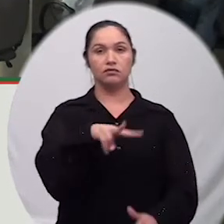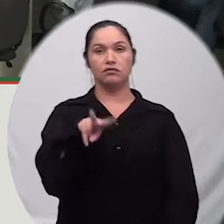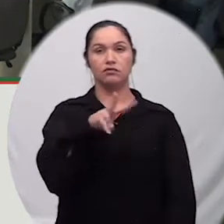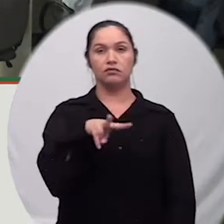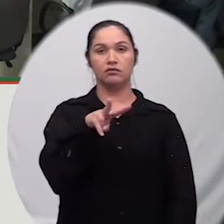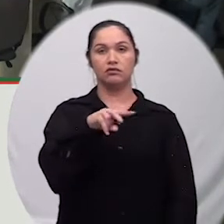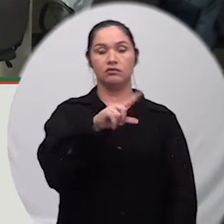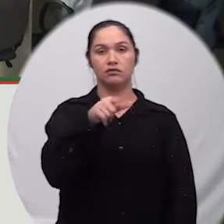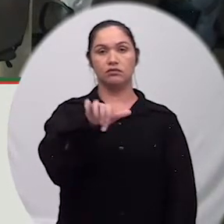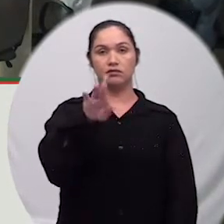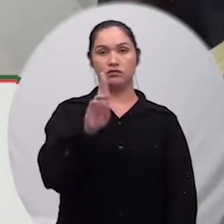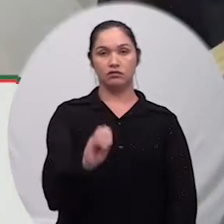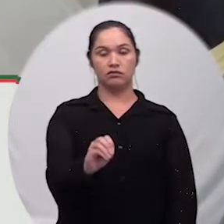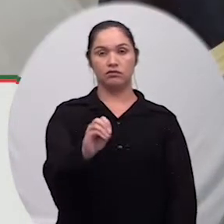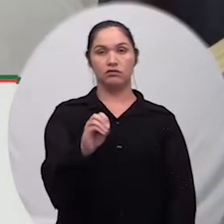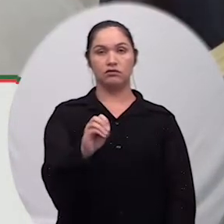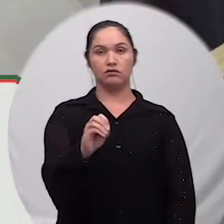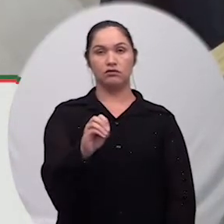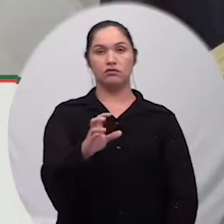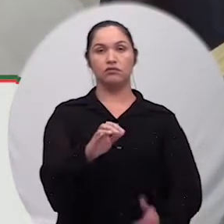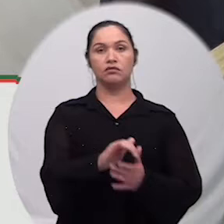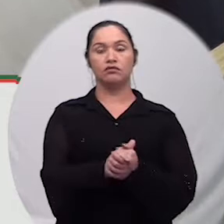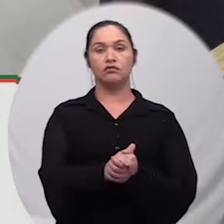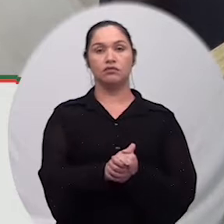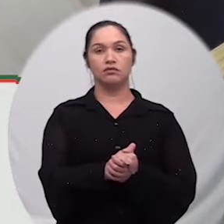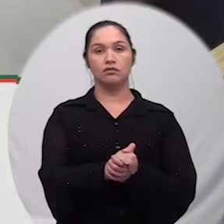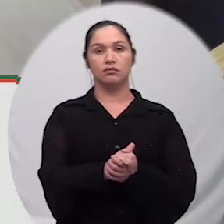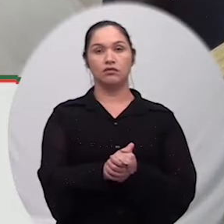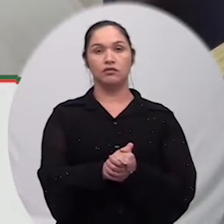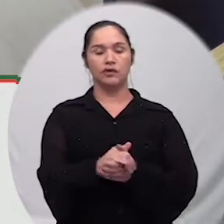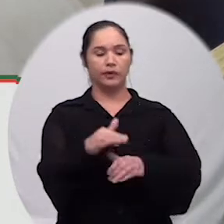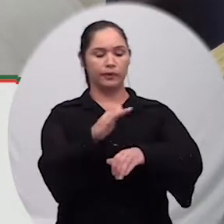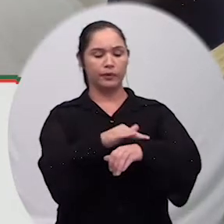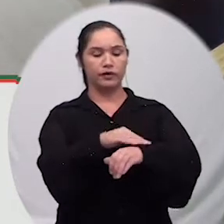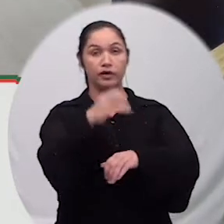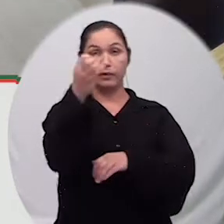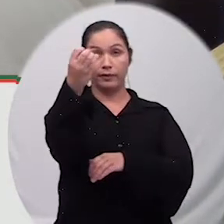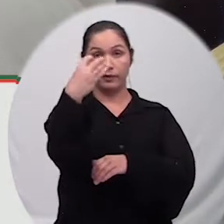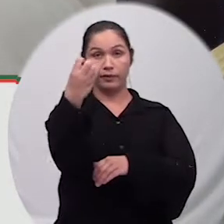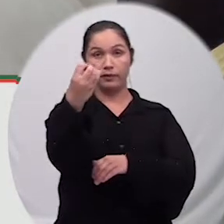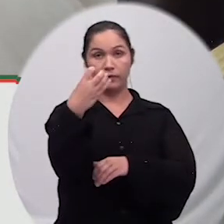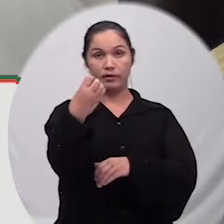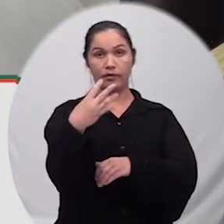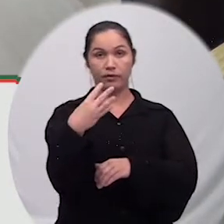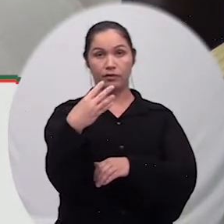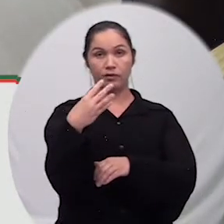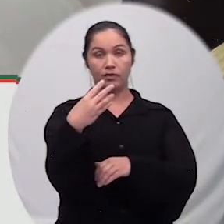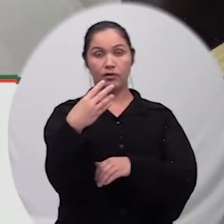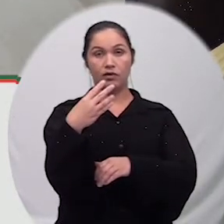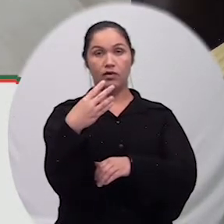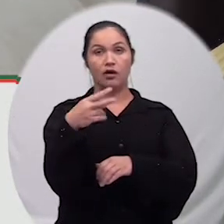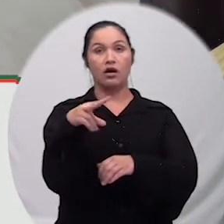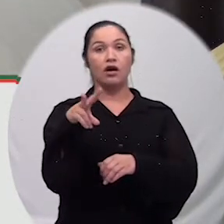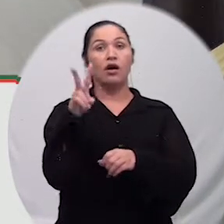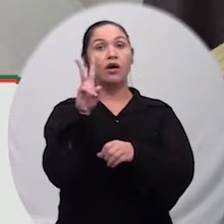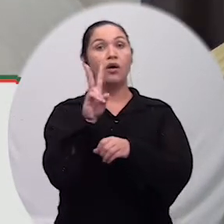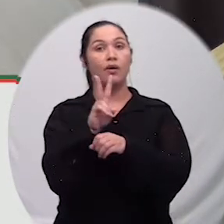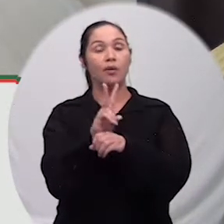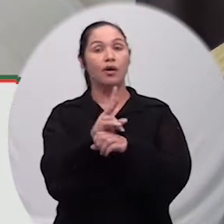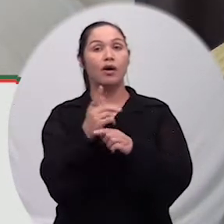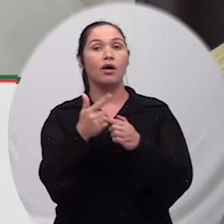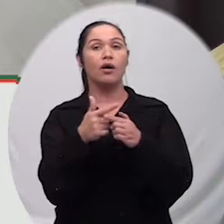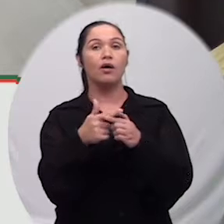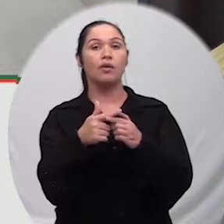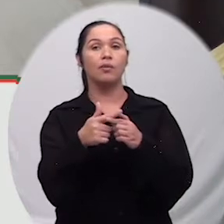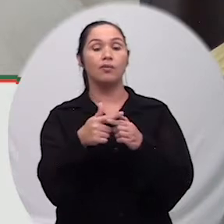autoria vereadora Zairo Casagrande, assunto revisão do tempo da sinaleira para a travessia de pedestre situada na rua Coronel Pedro Benedetti, de